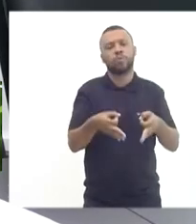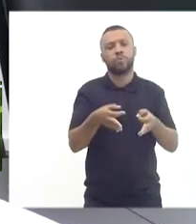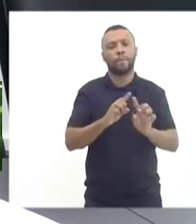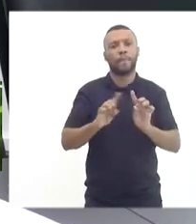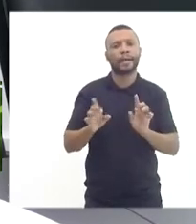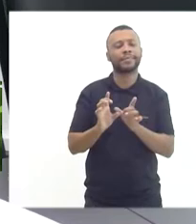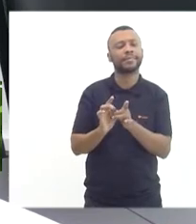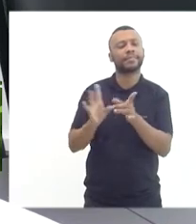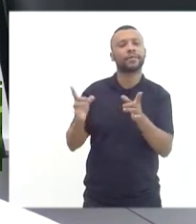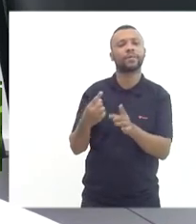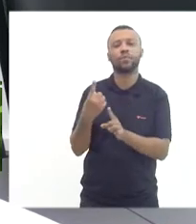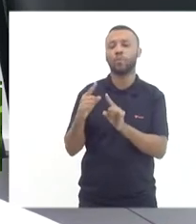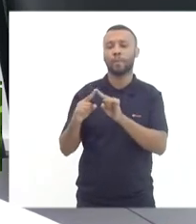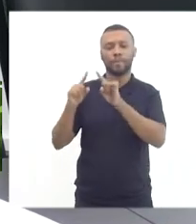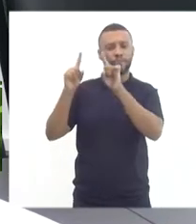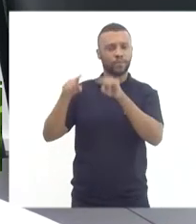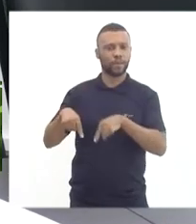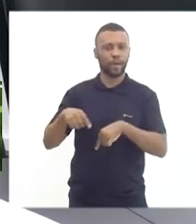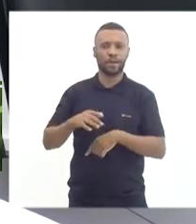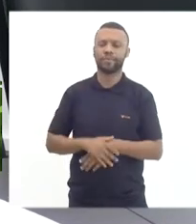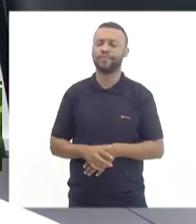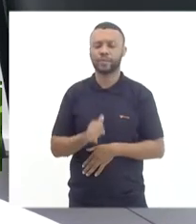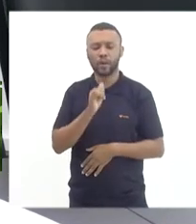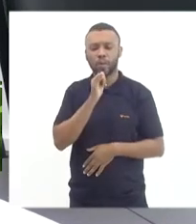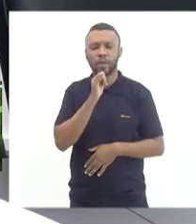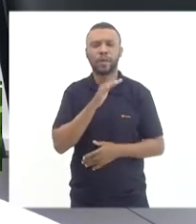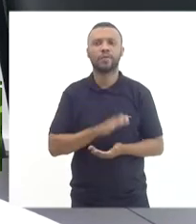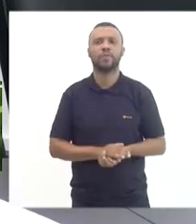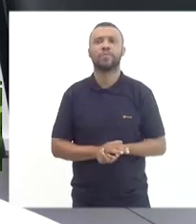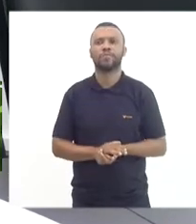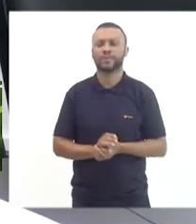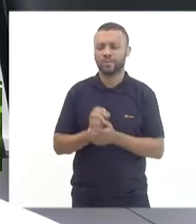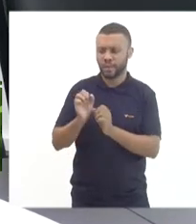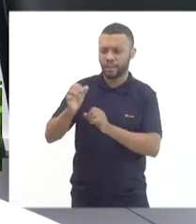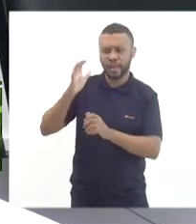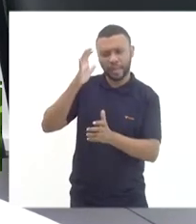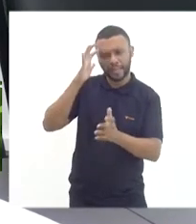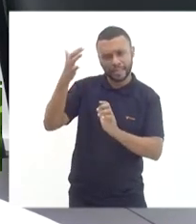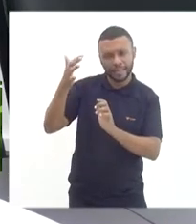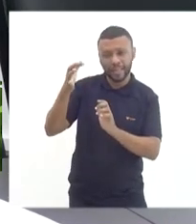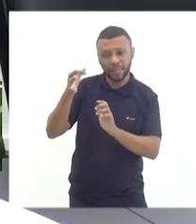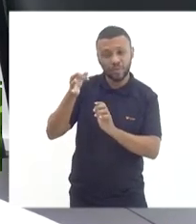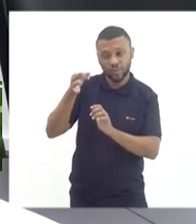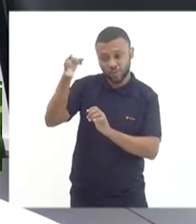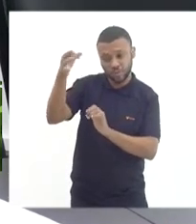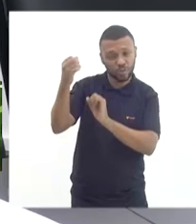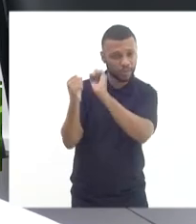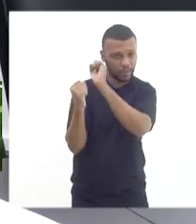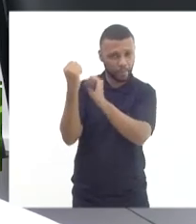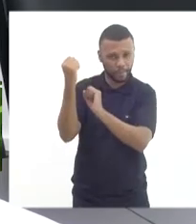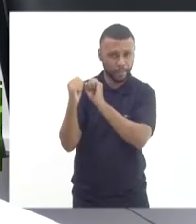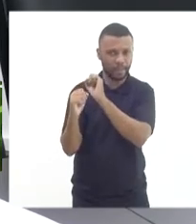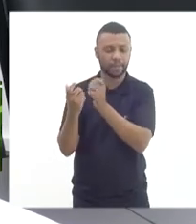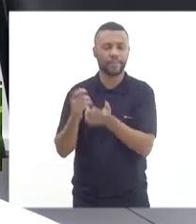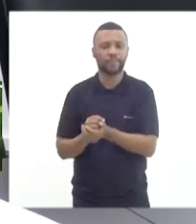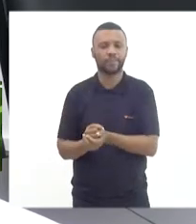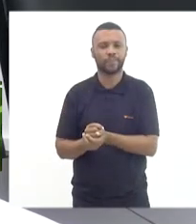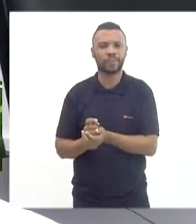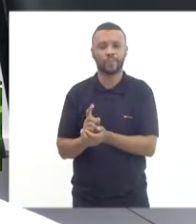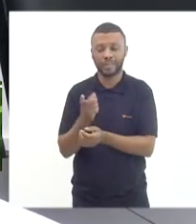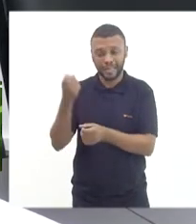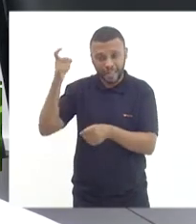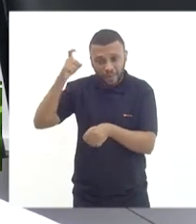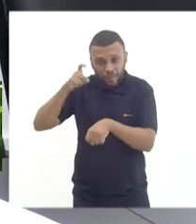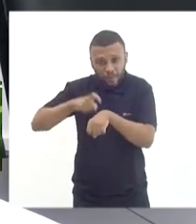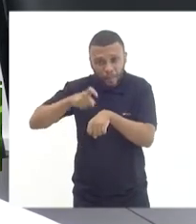mão do agente, vamos dizer assim, o poder de vida ou morte, a gente abrir um processo preliminar e já naquele momento